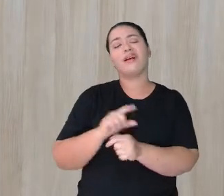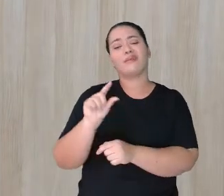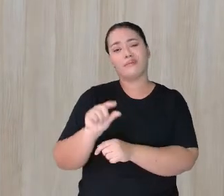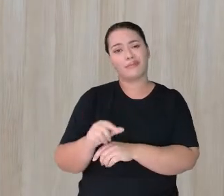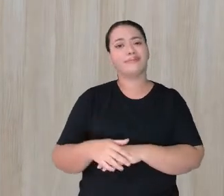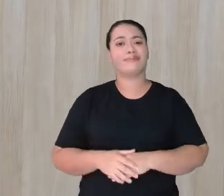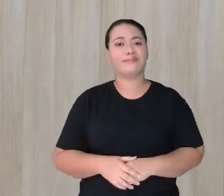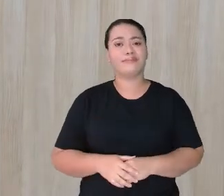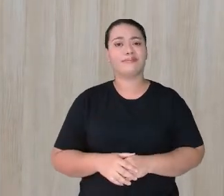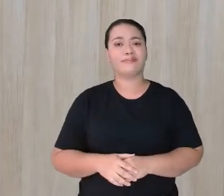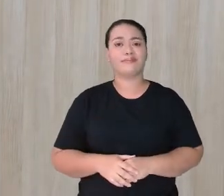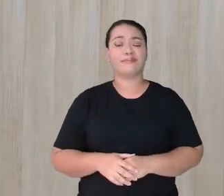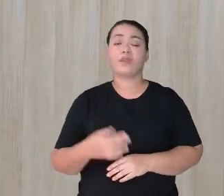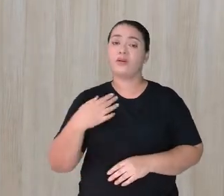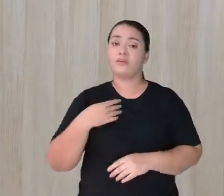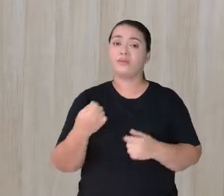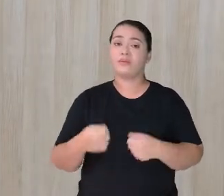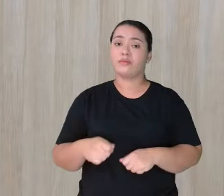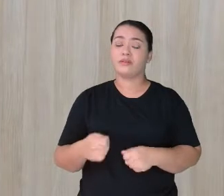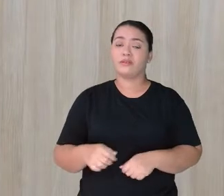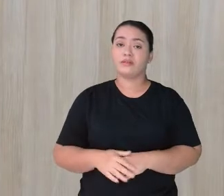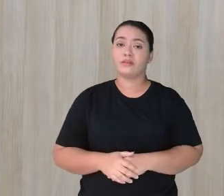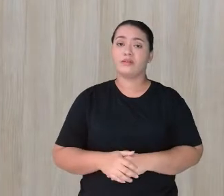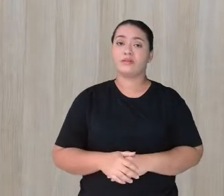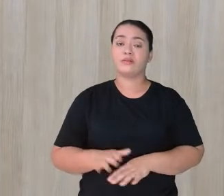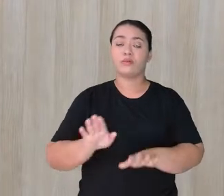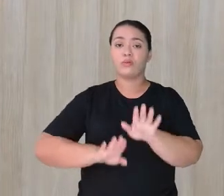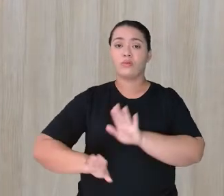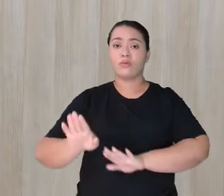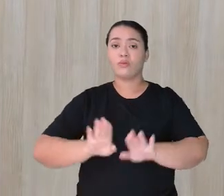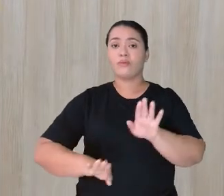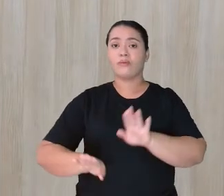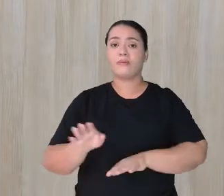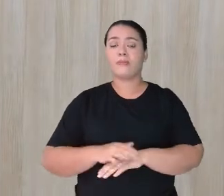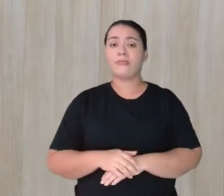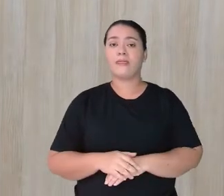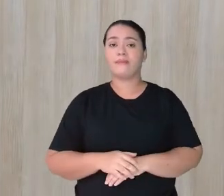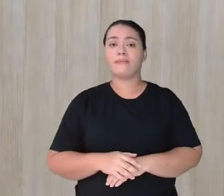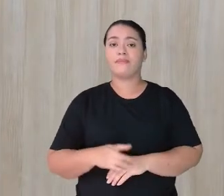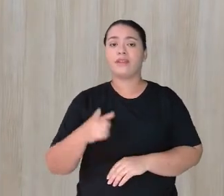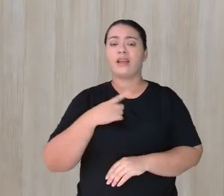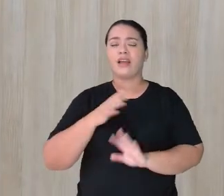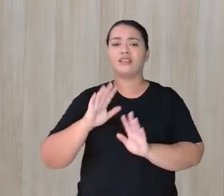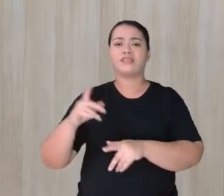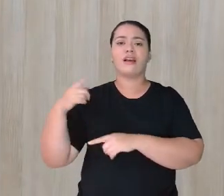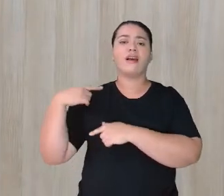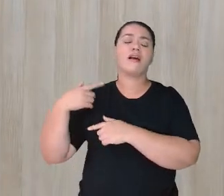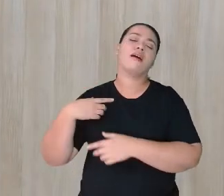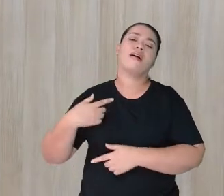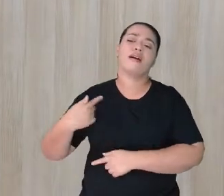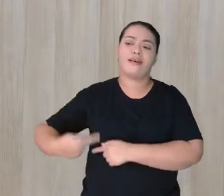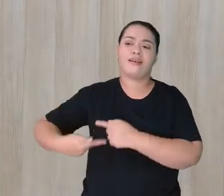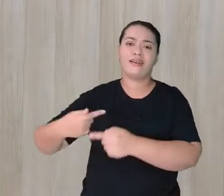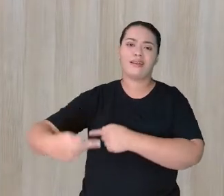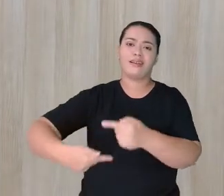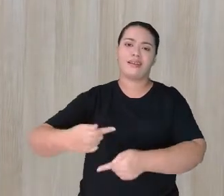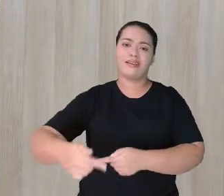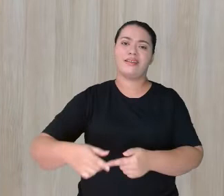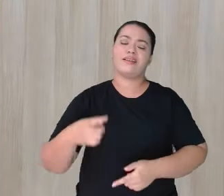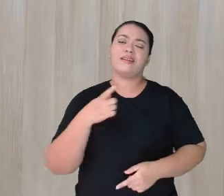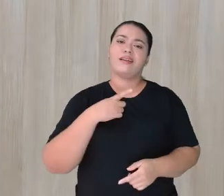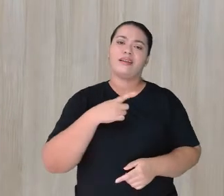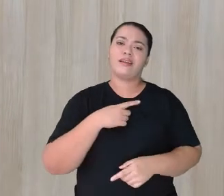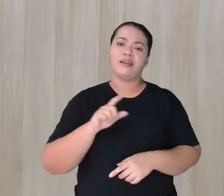gente? Eu tenho aí uma síndromezinha hereditária, né, professora Isabel? Eu tenho uma talassemia